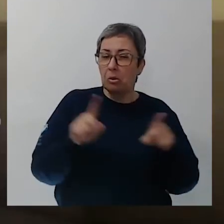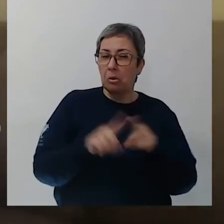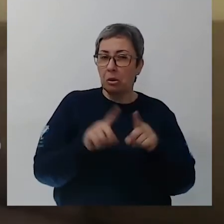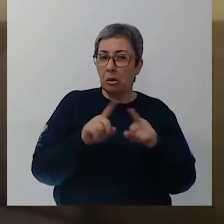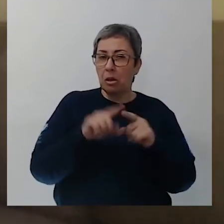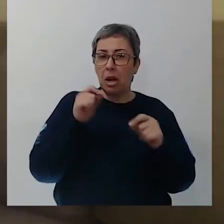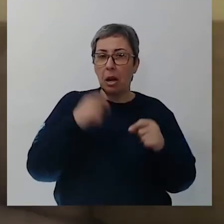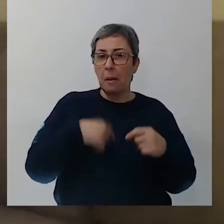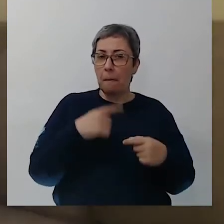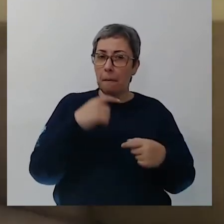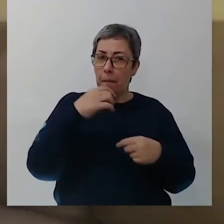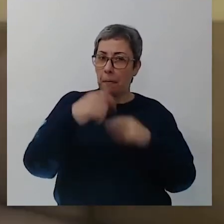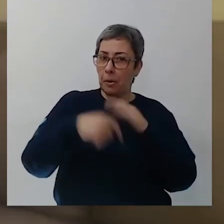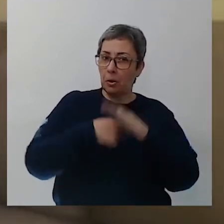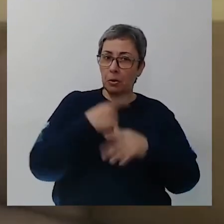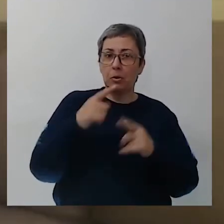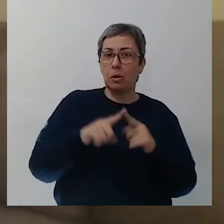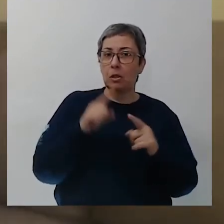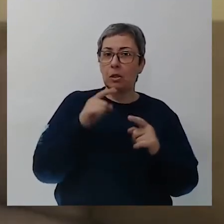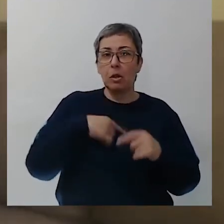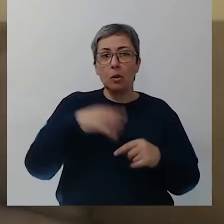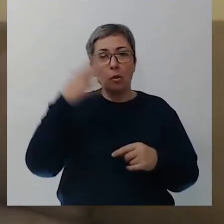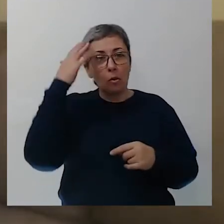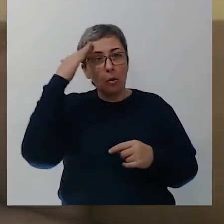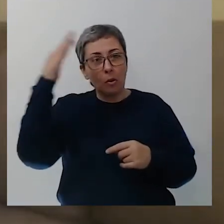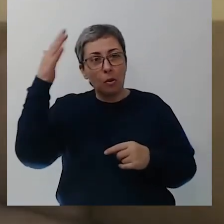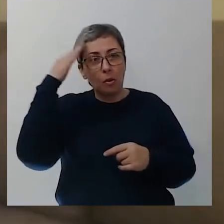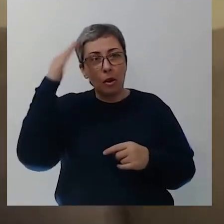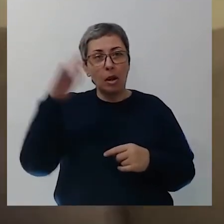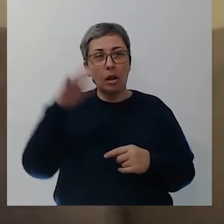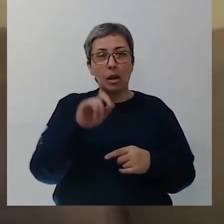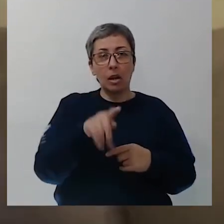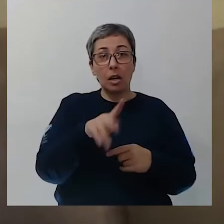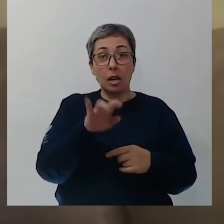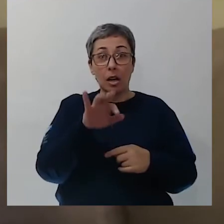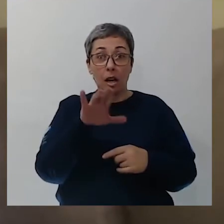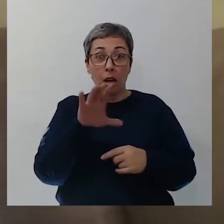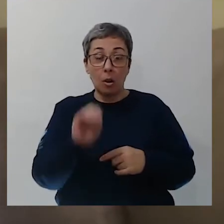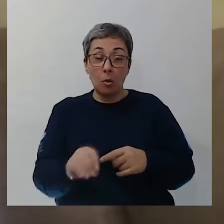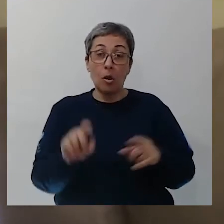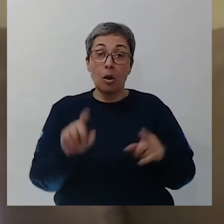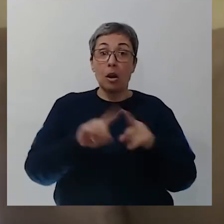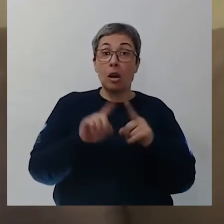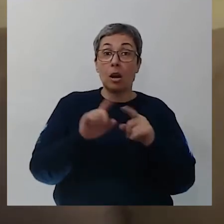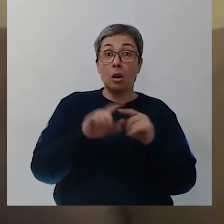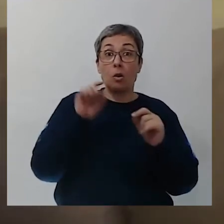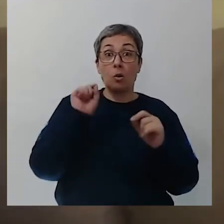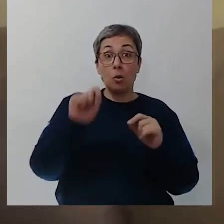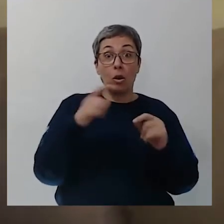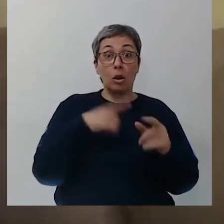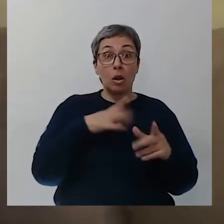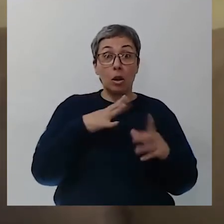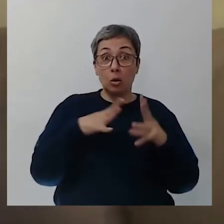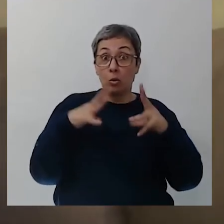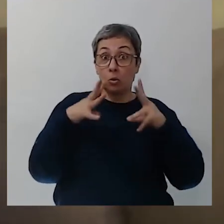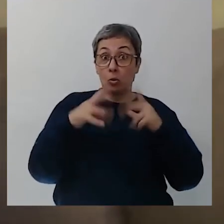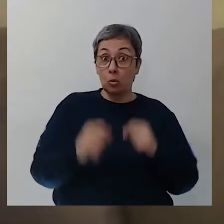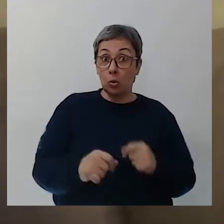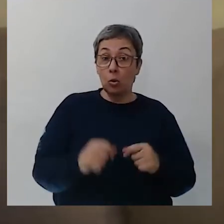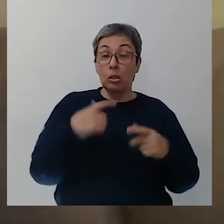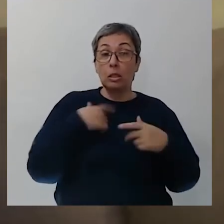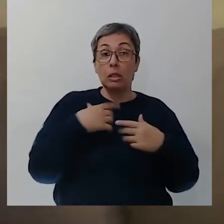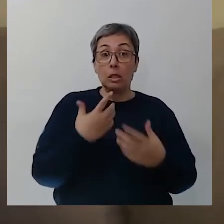verdade, essa pergunta não é minha, é do filósofo Karl Popper. De acordo com ele, se tolerarmos tudo, até mesmo